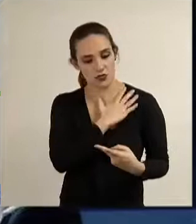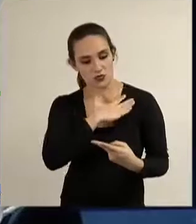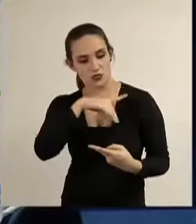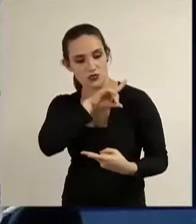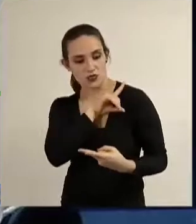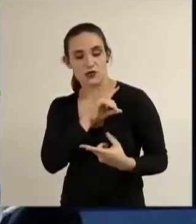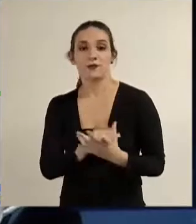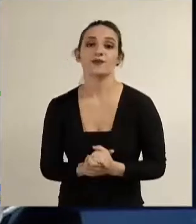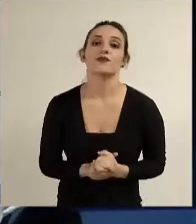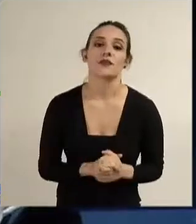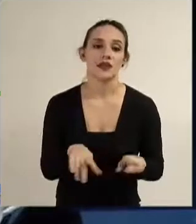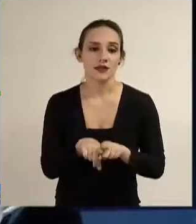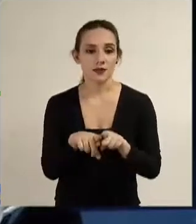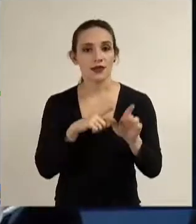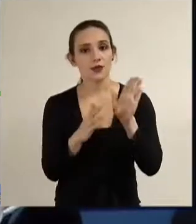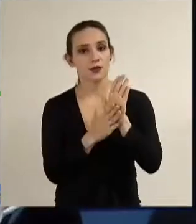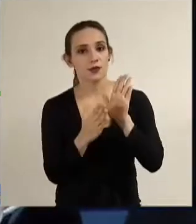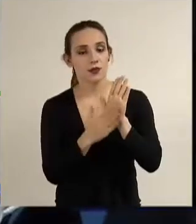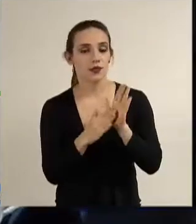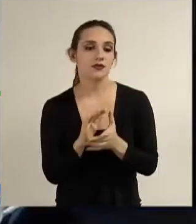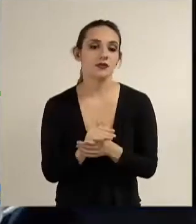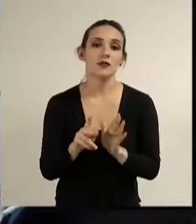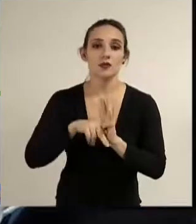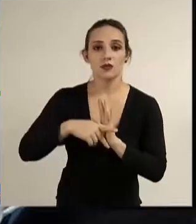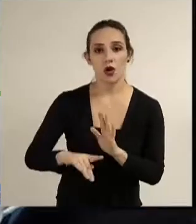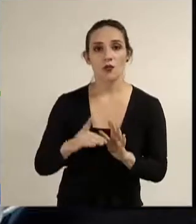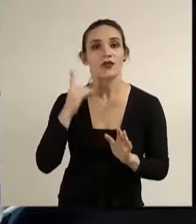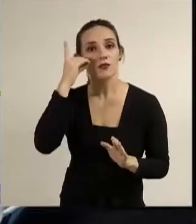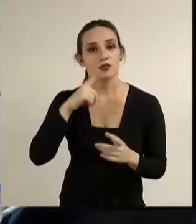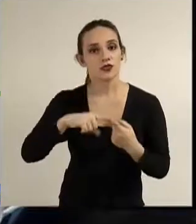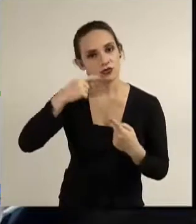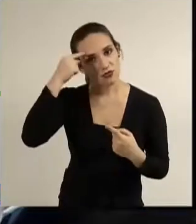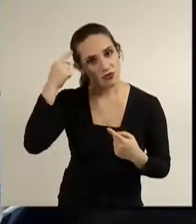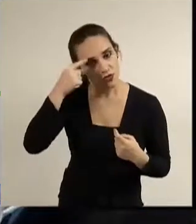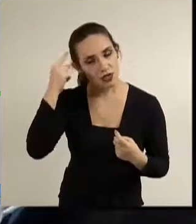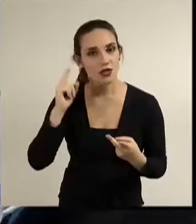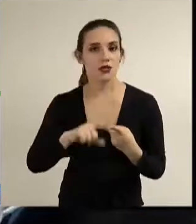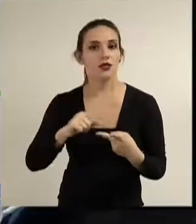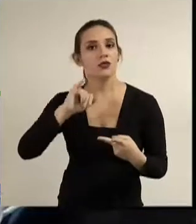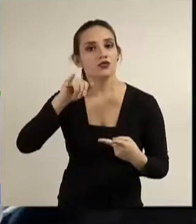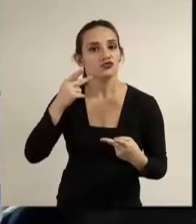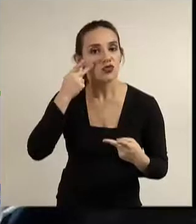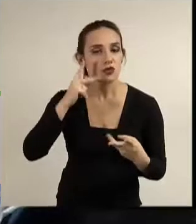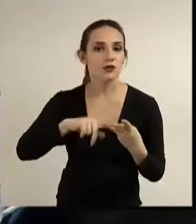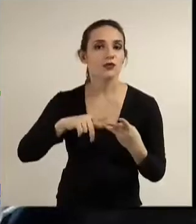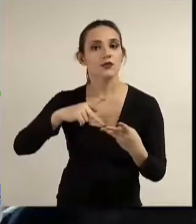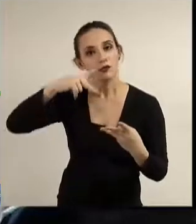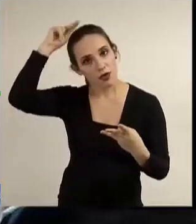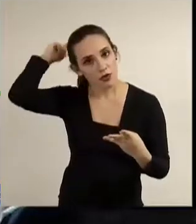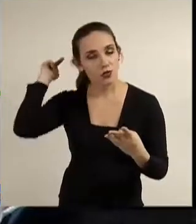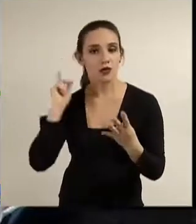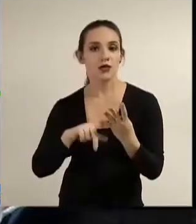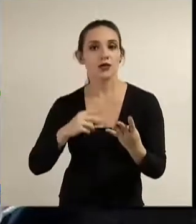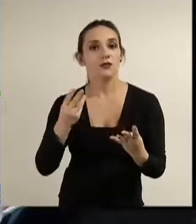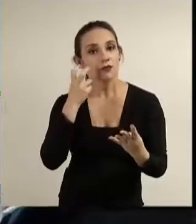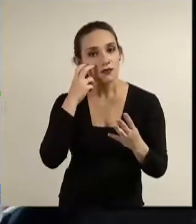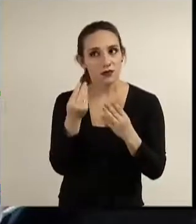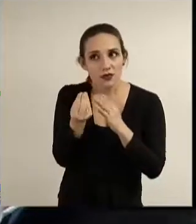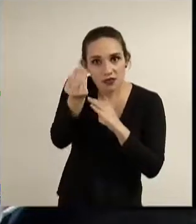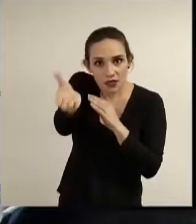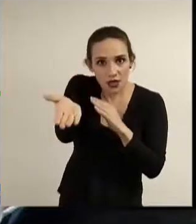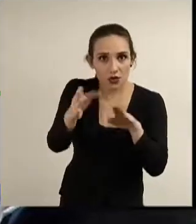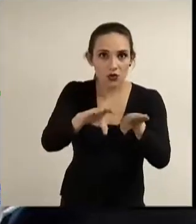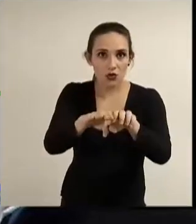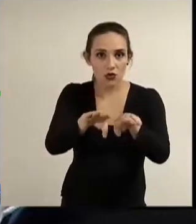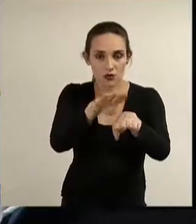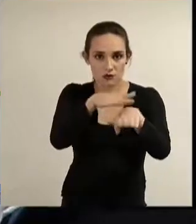Sobre a mesa, proposições apresentadas pelos deputados Zé Teixeira, João Henrique, Paulo Correia e Márcio Fernandes. Grande